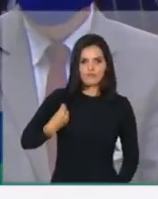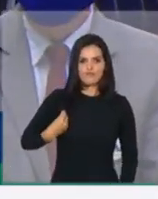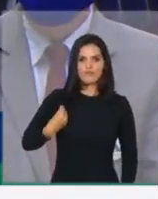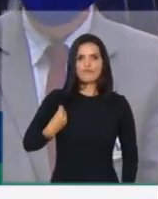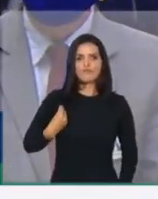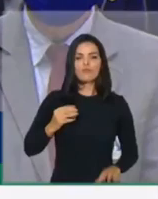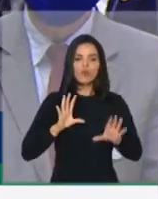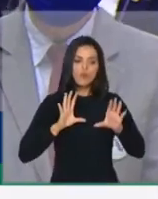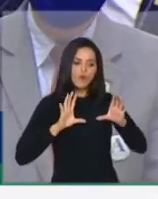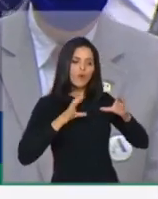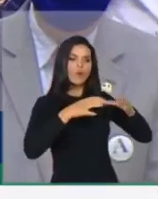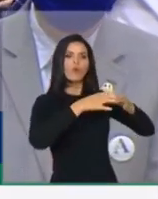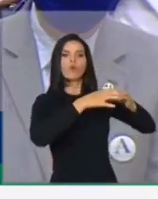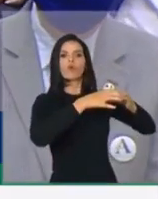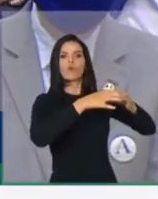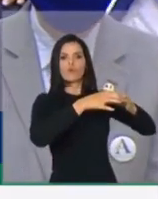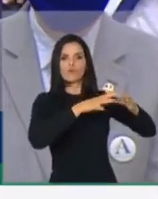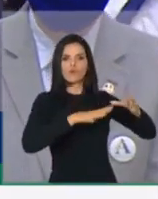o colegiado,